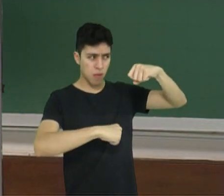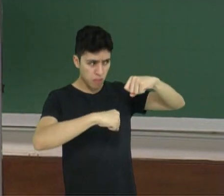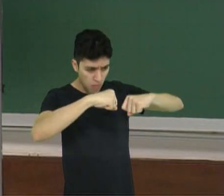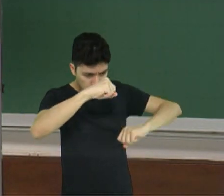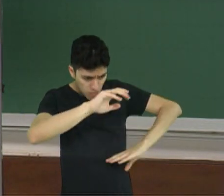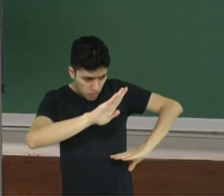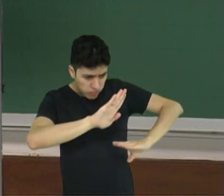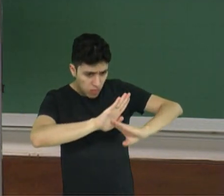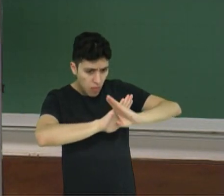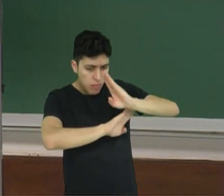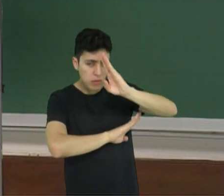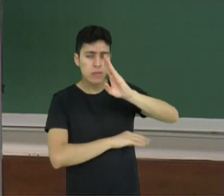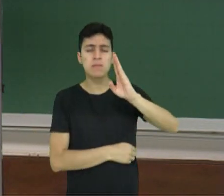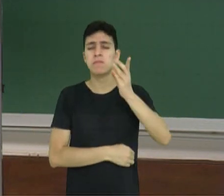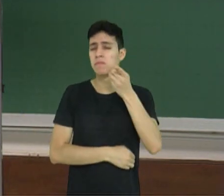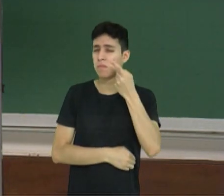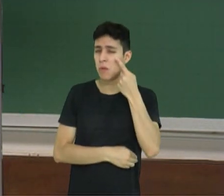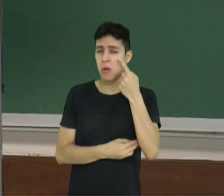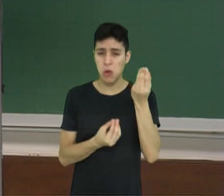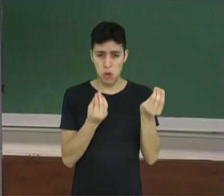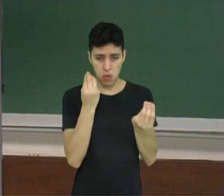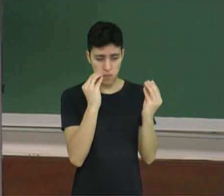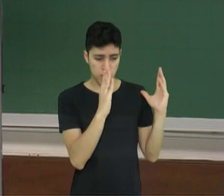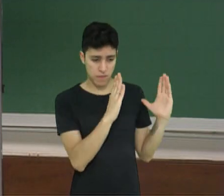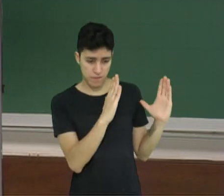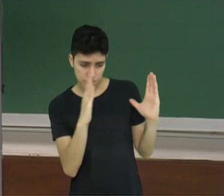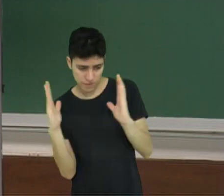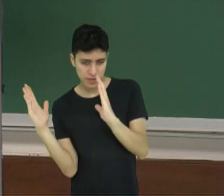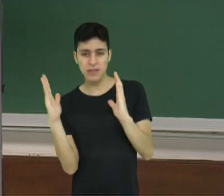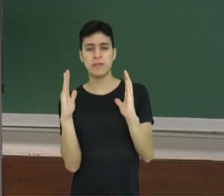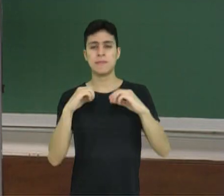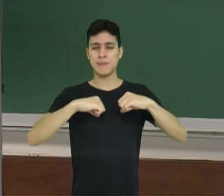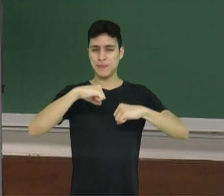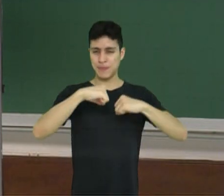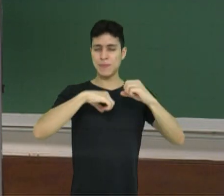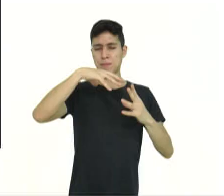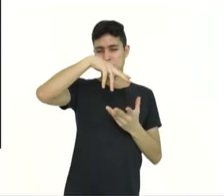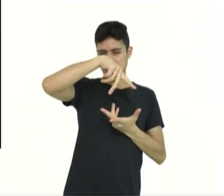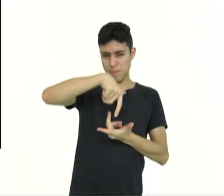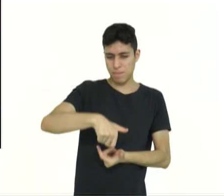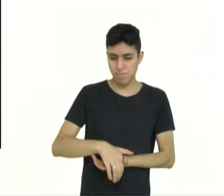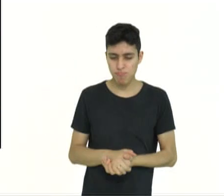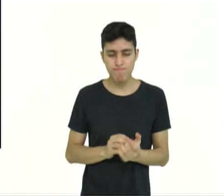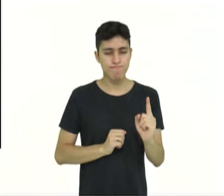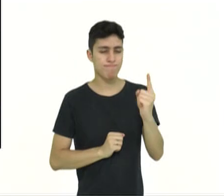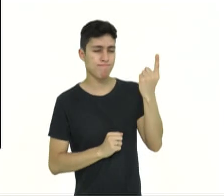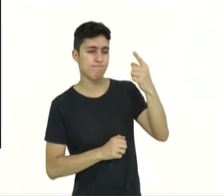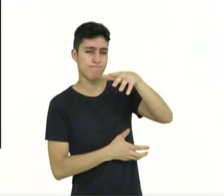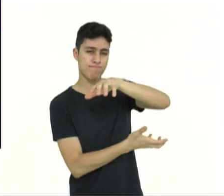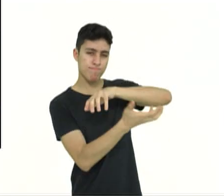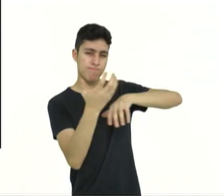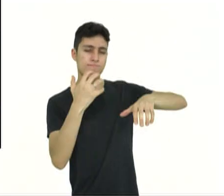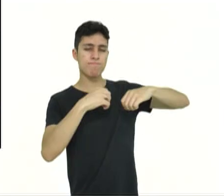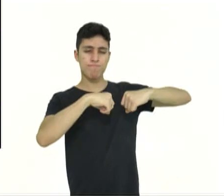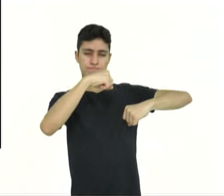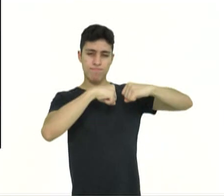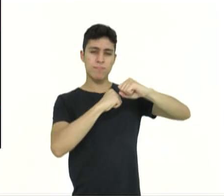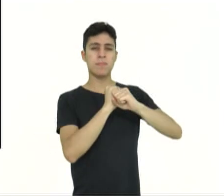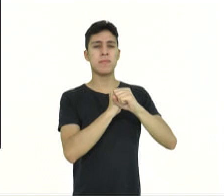mundial, né, essas fases da indústria, da Revolução Industrial, né? Nós tivemos a primeira Revolução Industrial, lá no ano